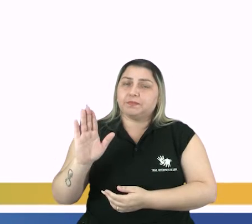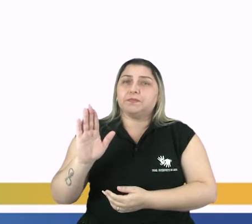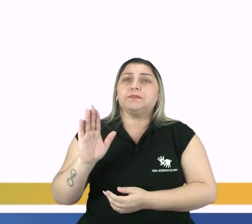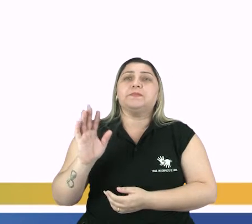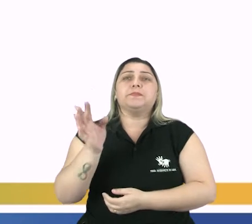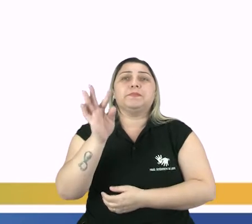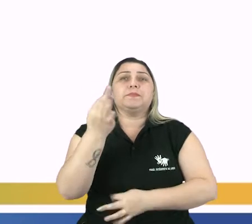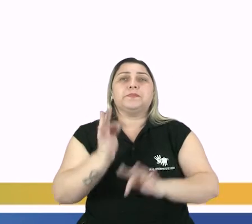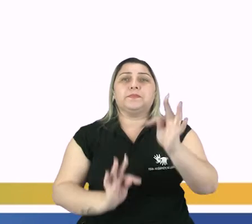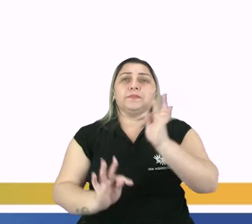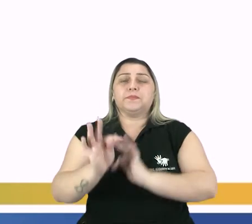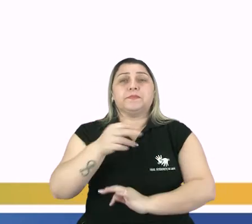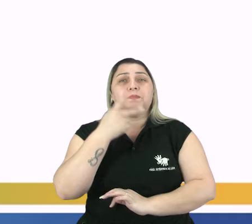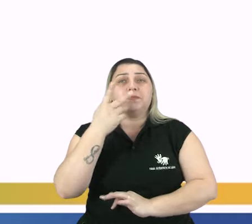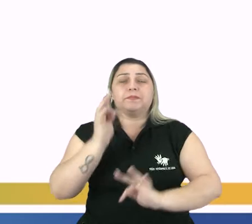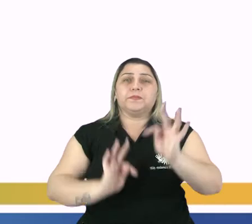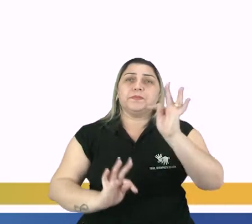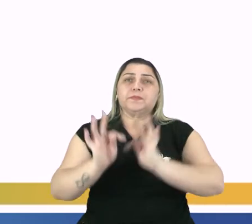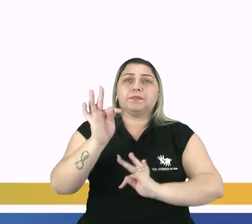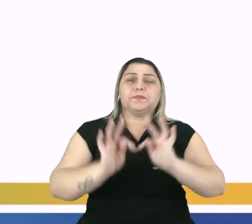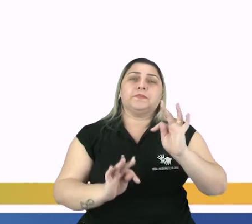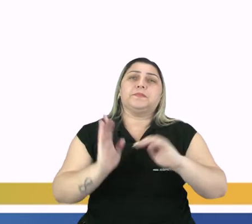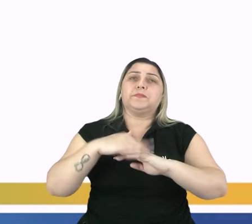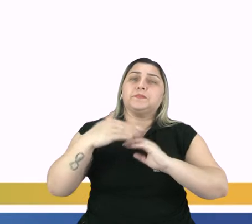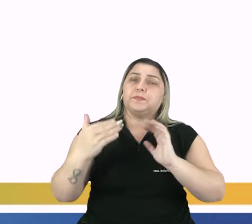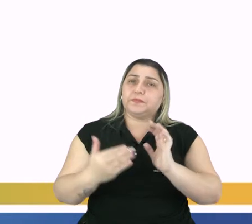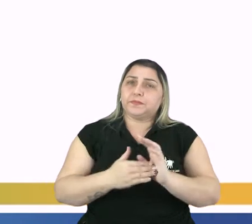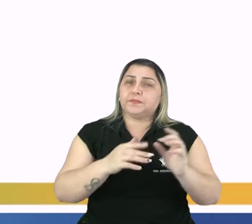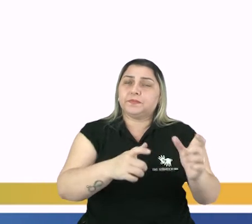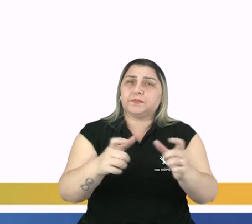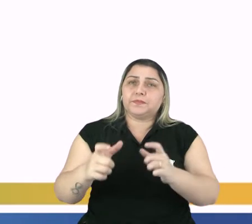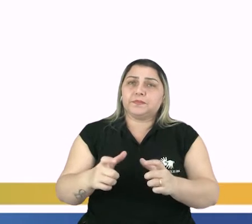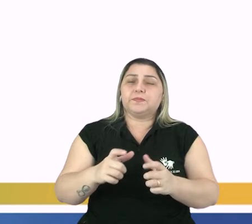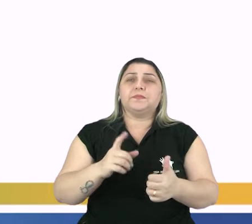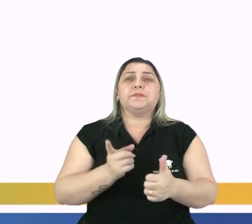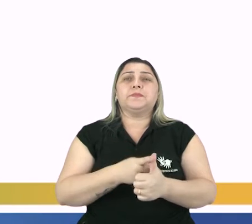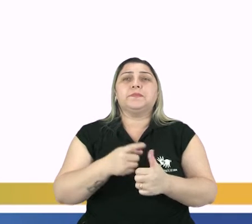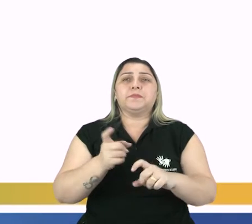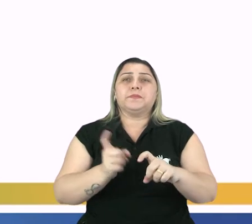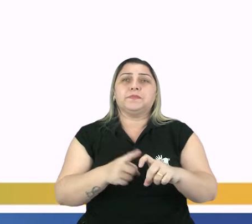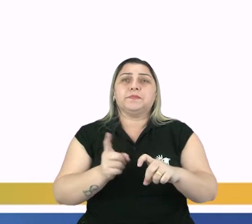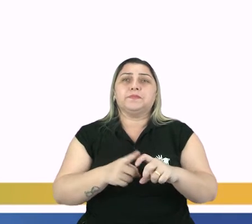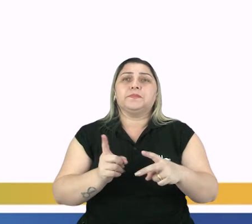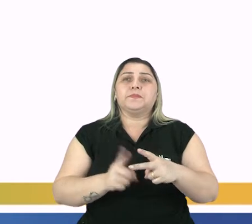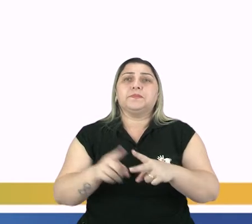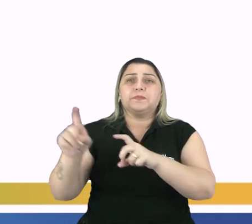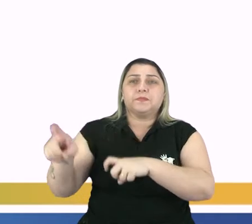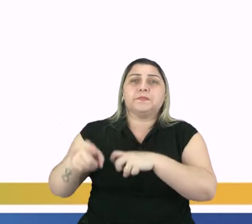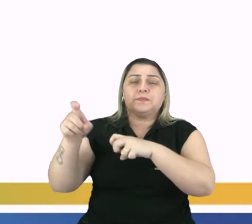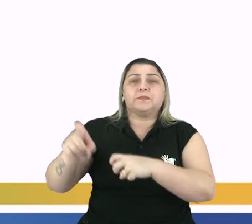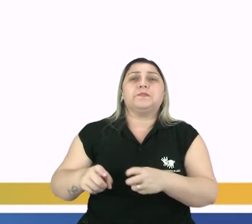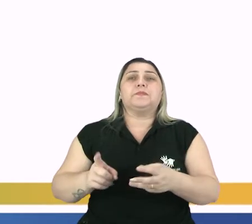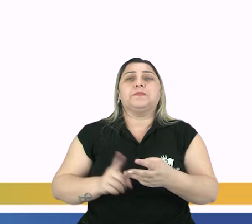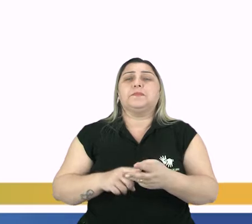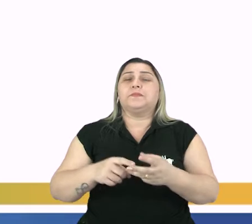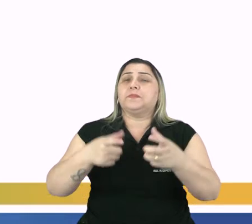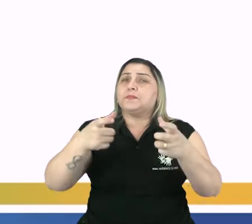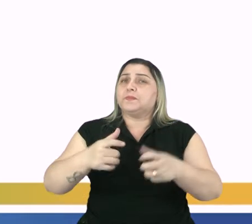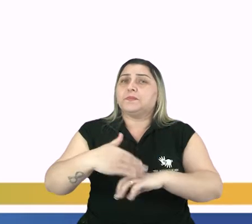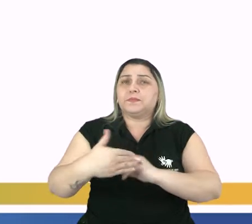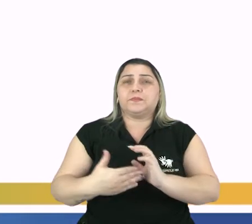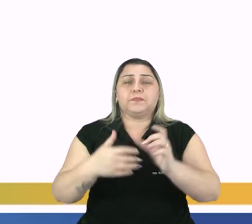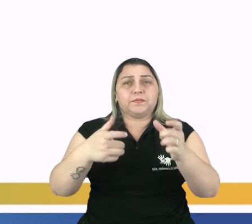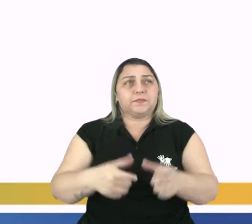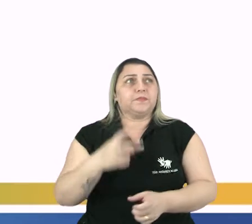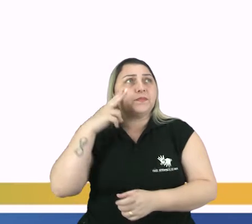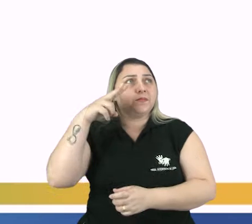de tecnologia. E quando eu falo de tecnologia, é em todos os setores, na medicina, na agricultura, em todos os locais